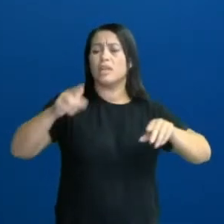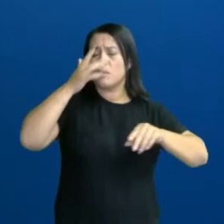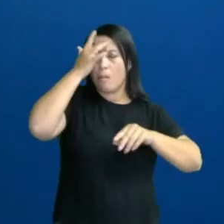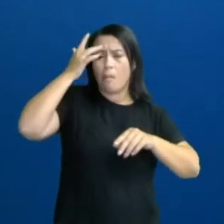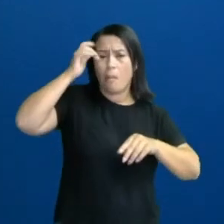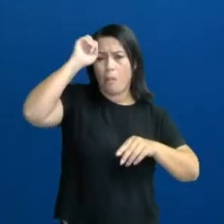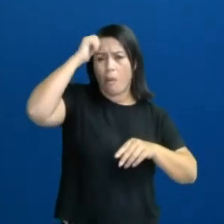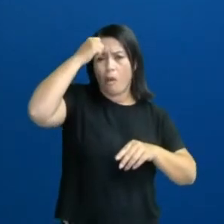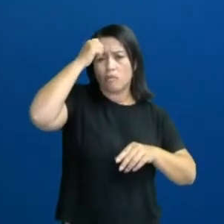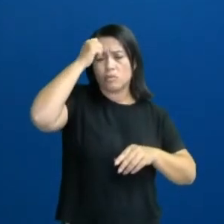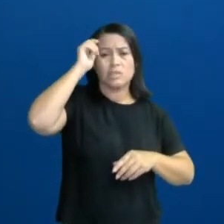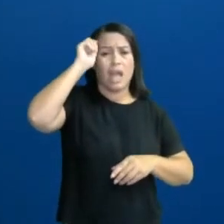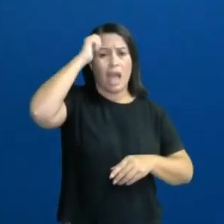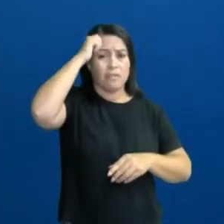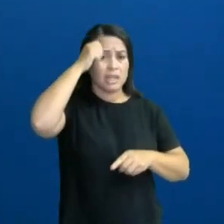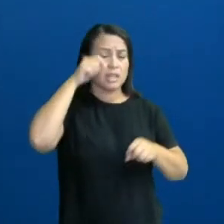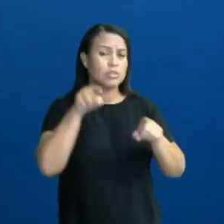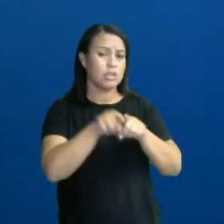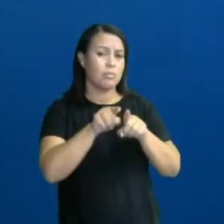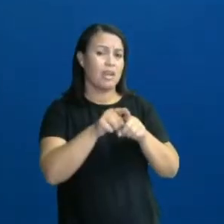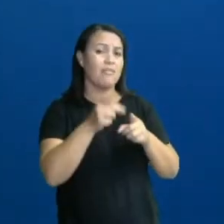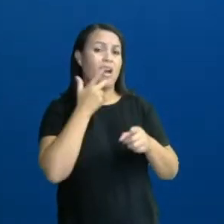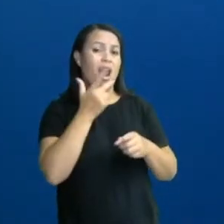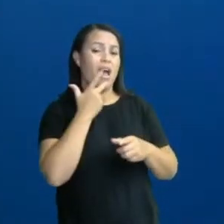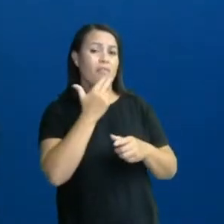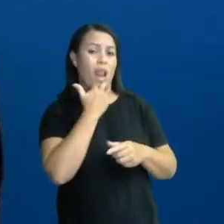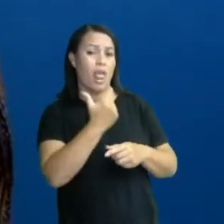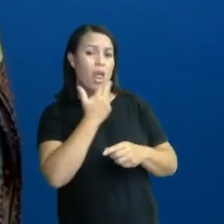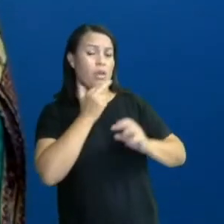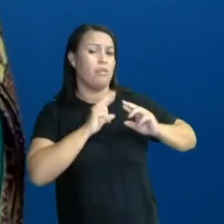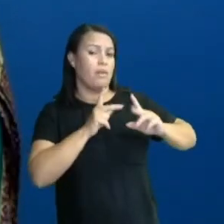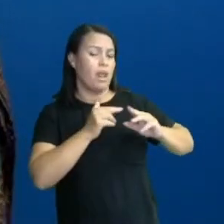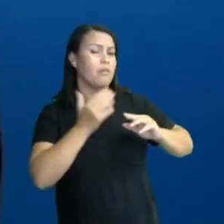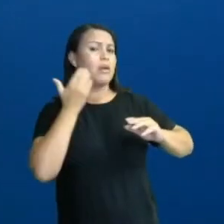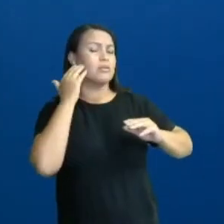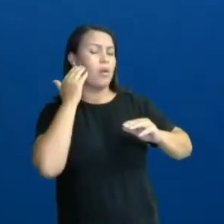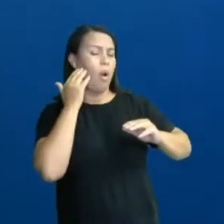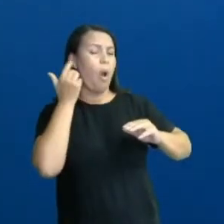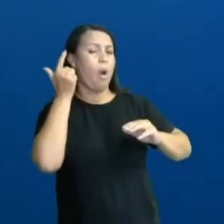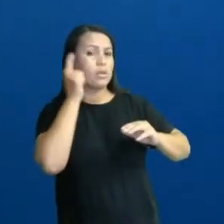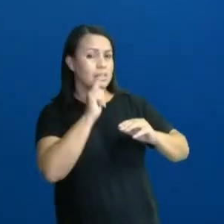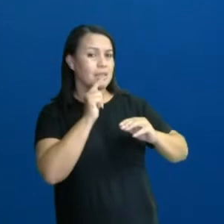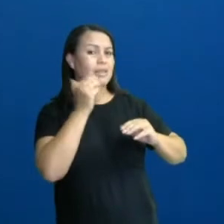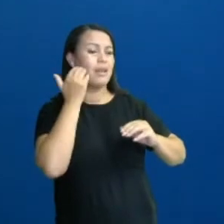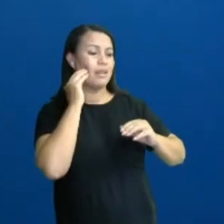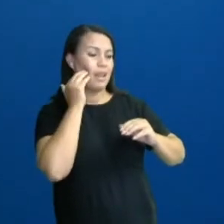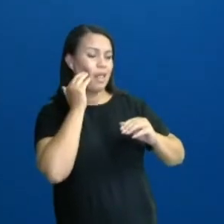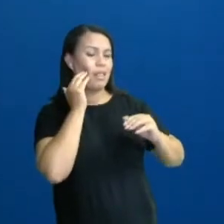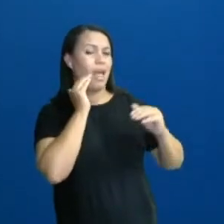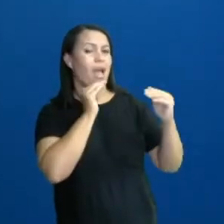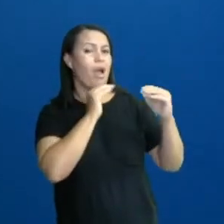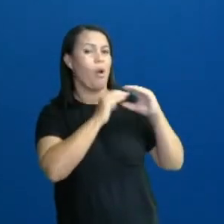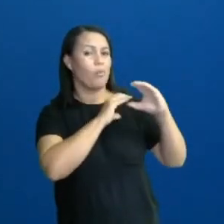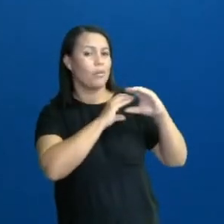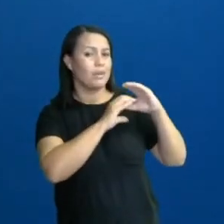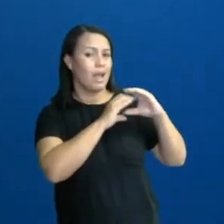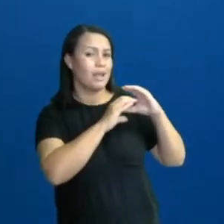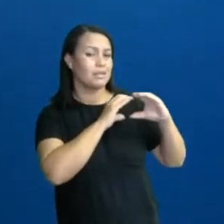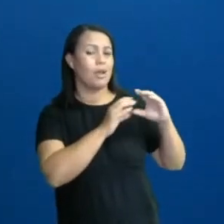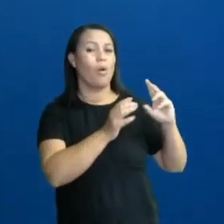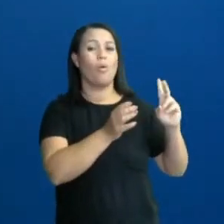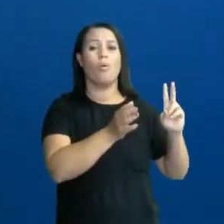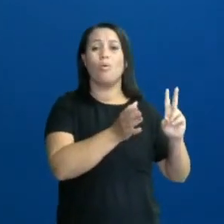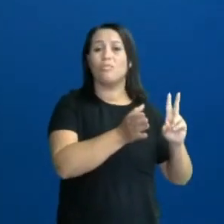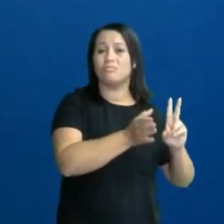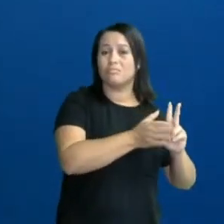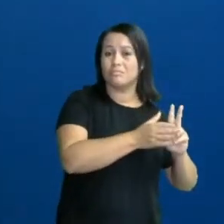que falavam línguas diferentes, mas eles conseguiram se entender e conseguiram combinar uma língua, né, para se comunicar com a união